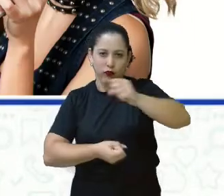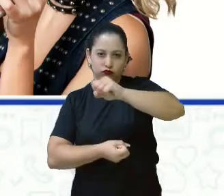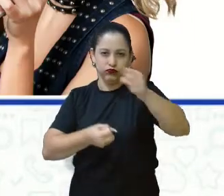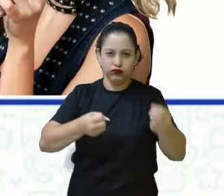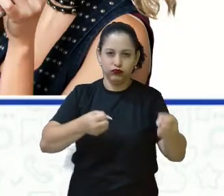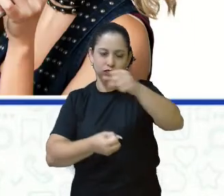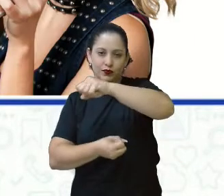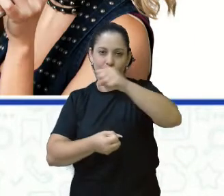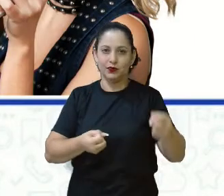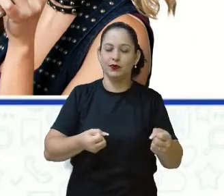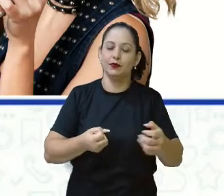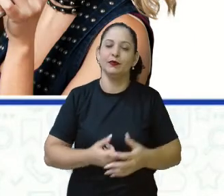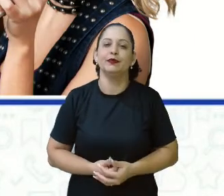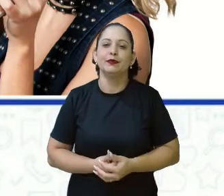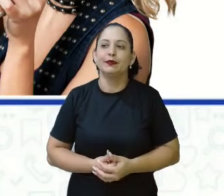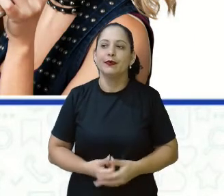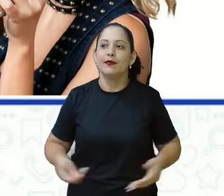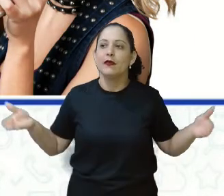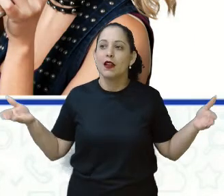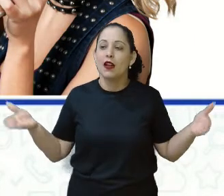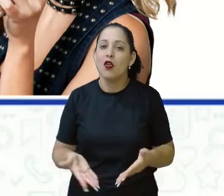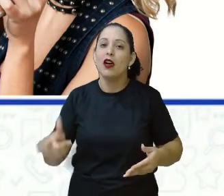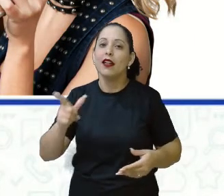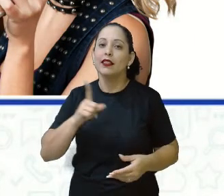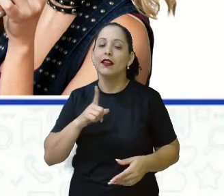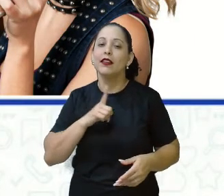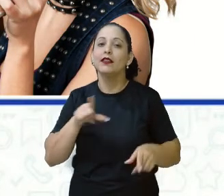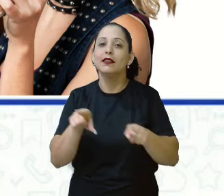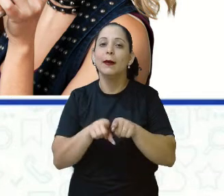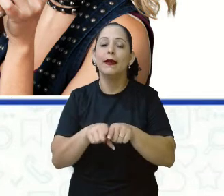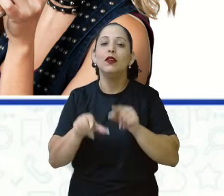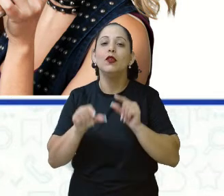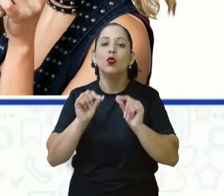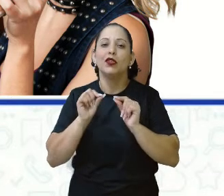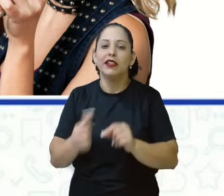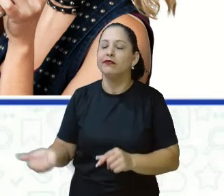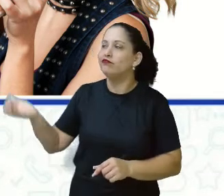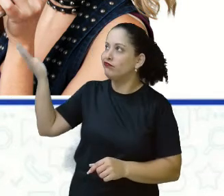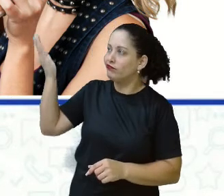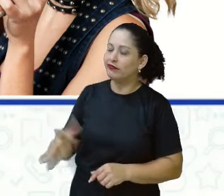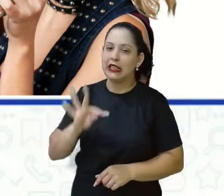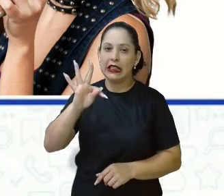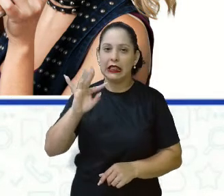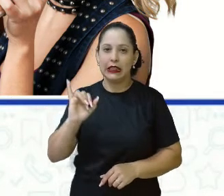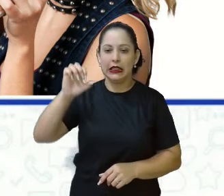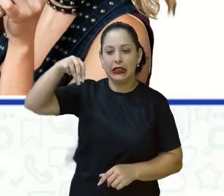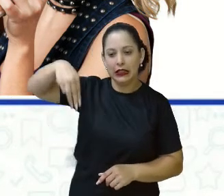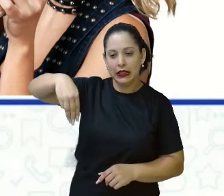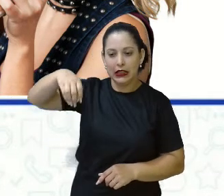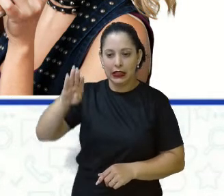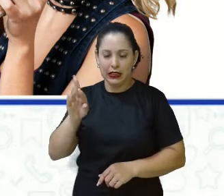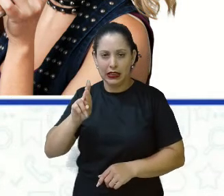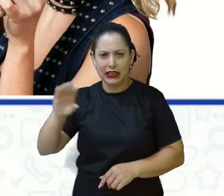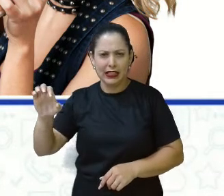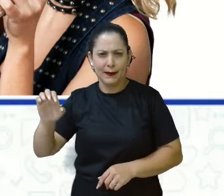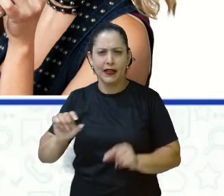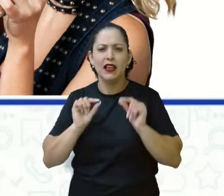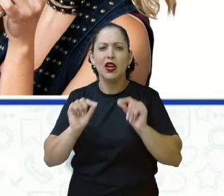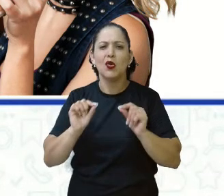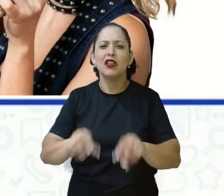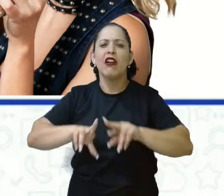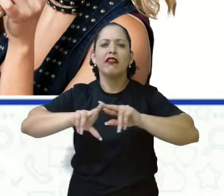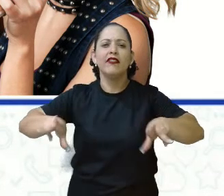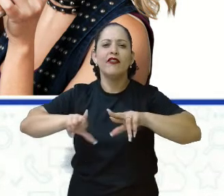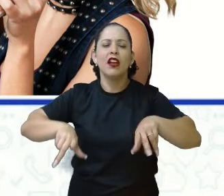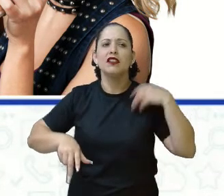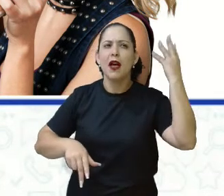Então, vamos seguir. A gente tem também o timbre, é outra propriedade do som. O timbre é a personalidade, é o que diferencia